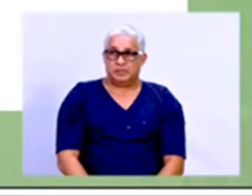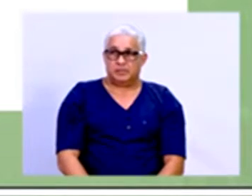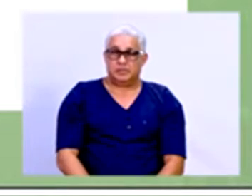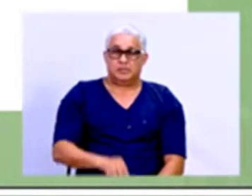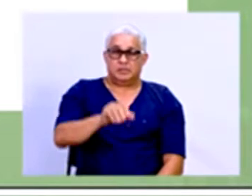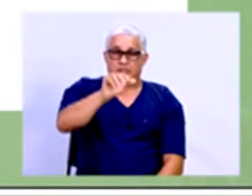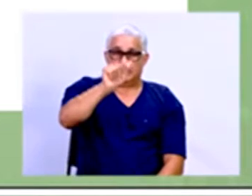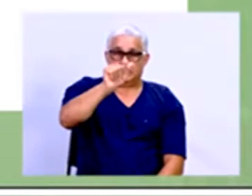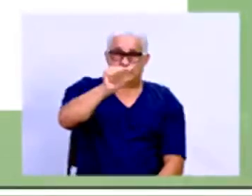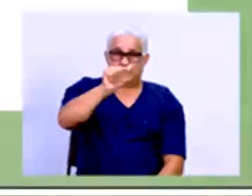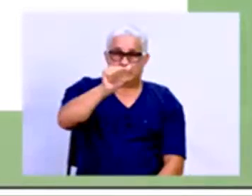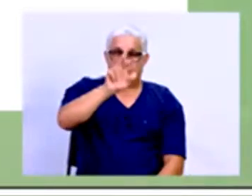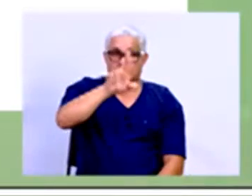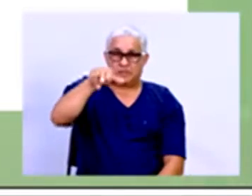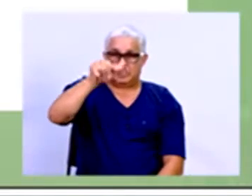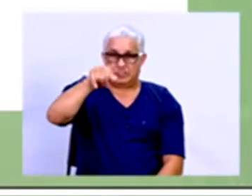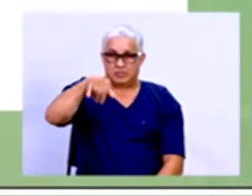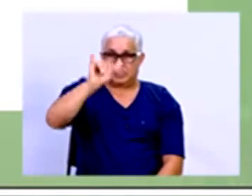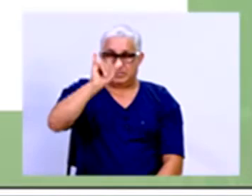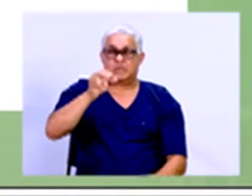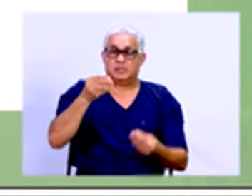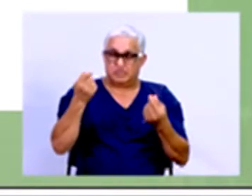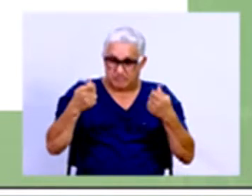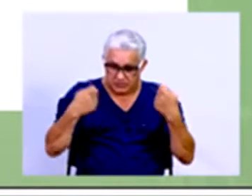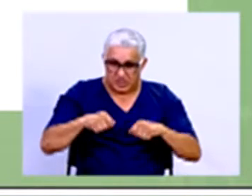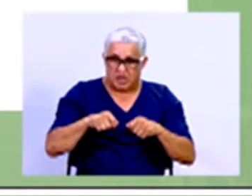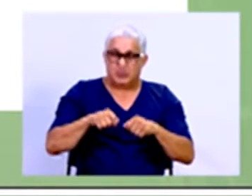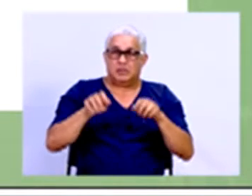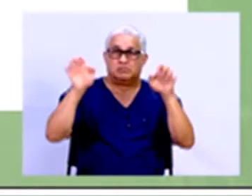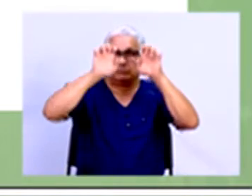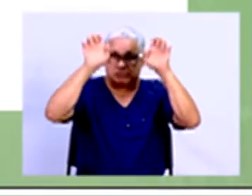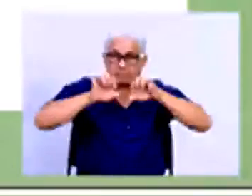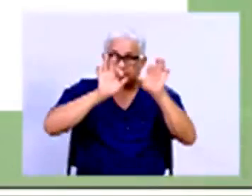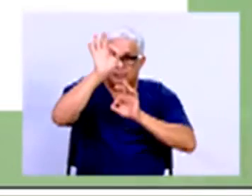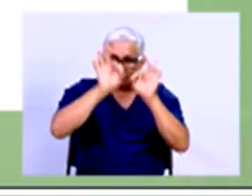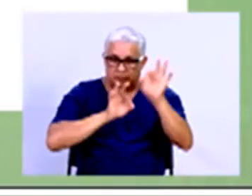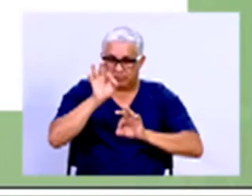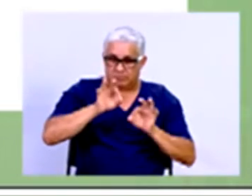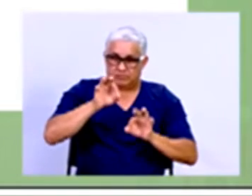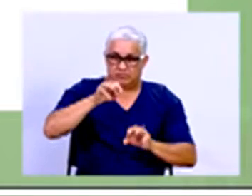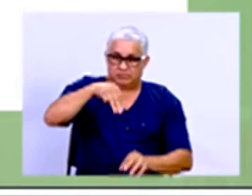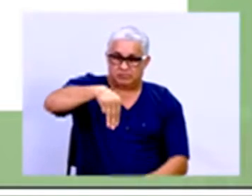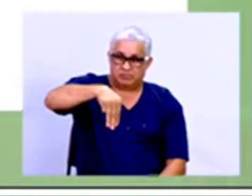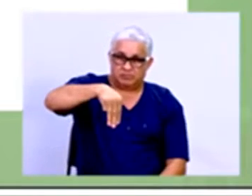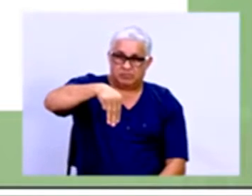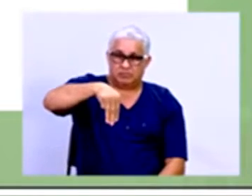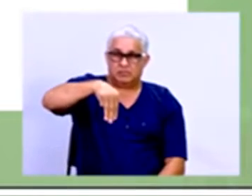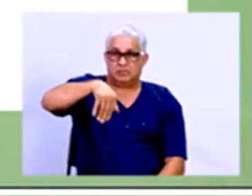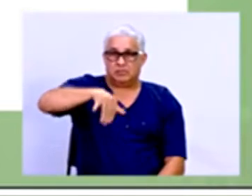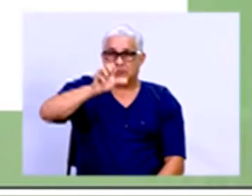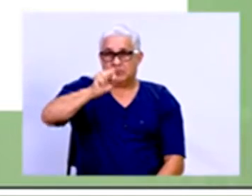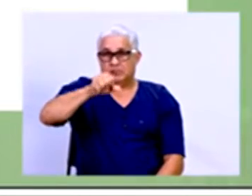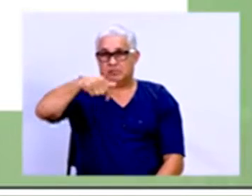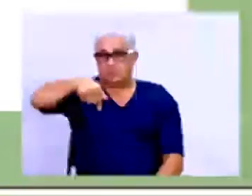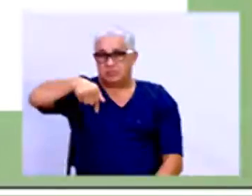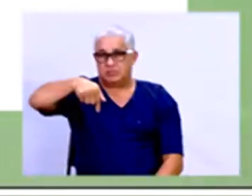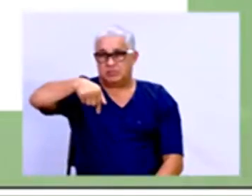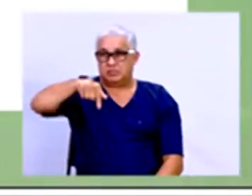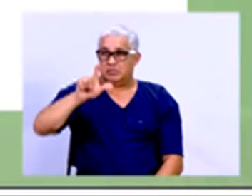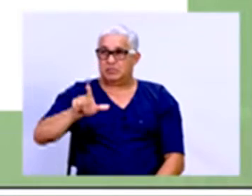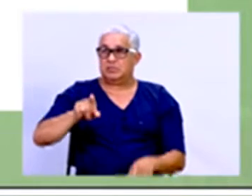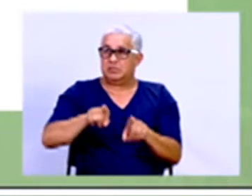array. Nós precisamos estruturar esse array através desse comando, MySQL fetch assoc, certo?